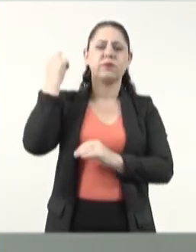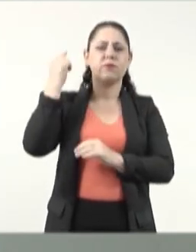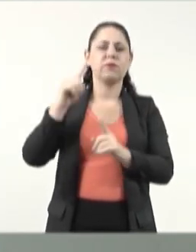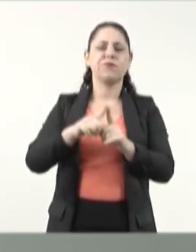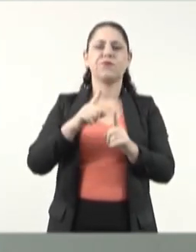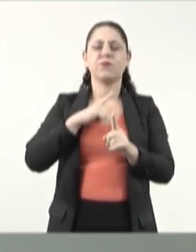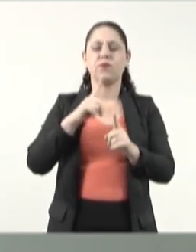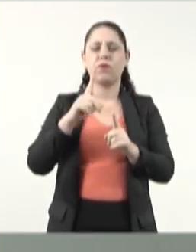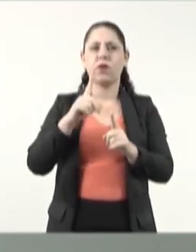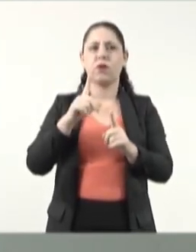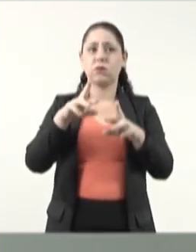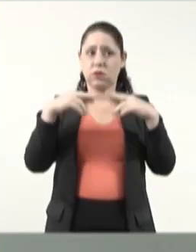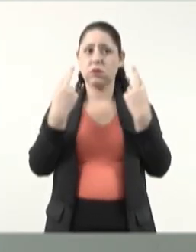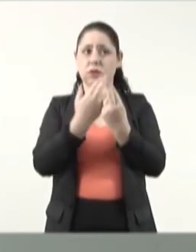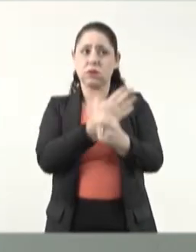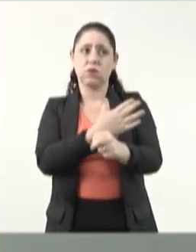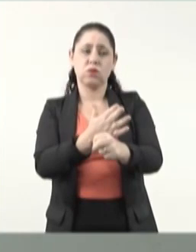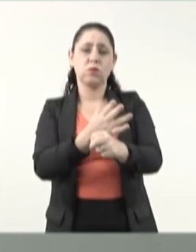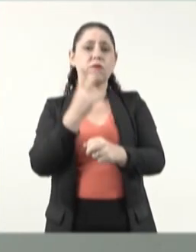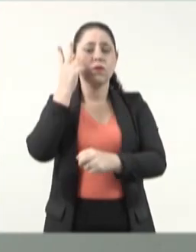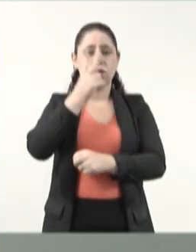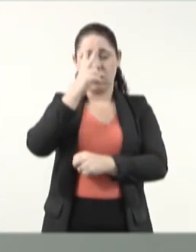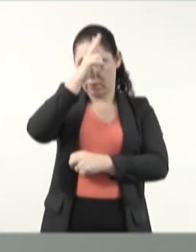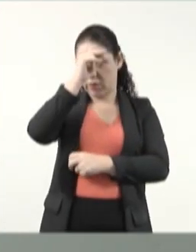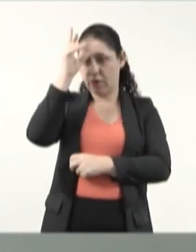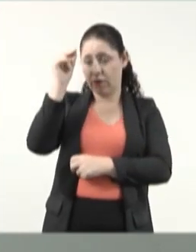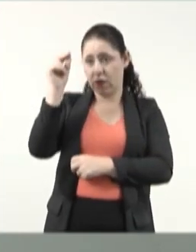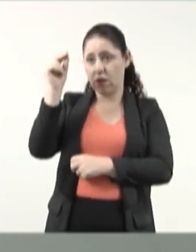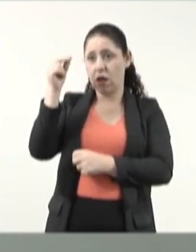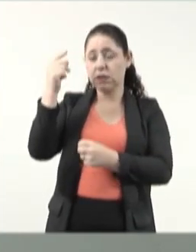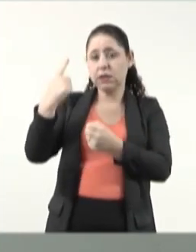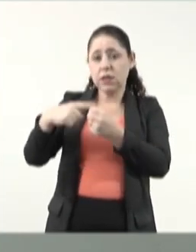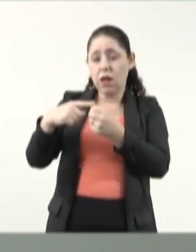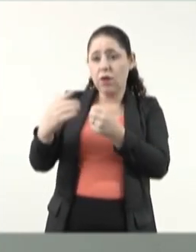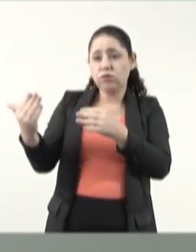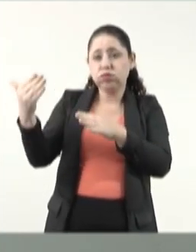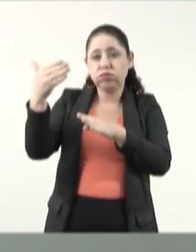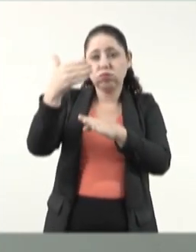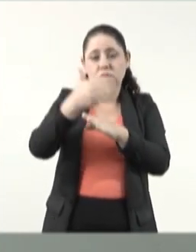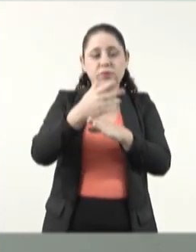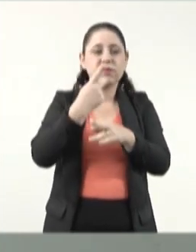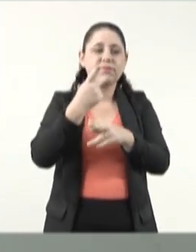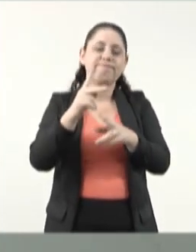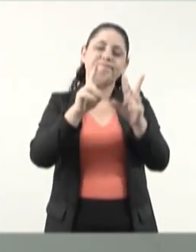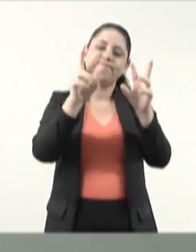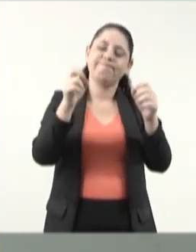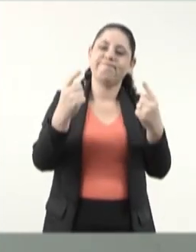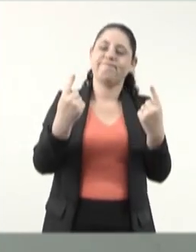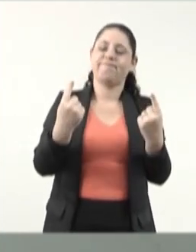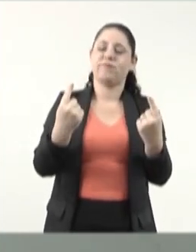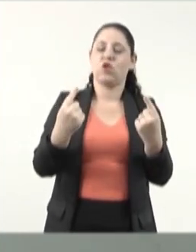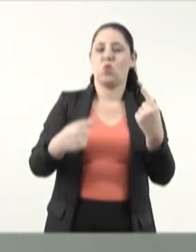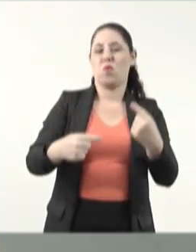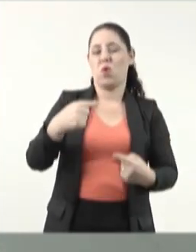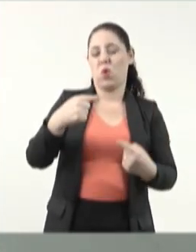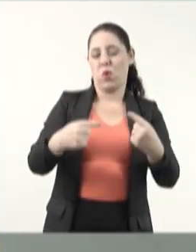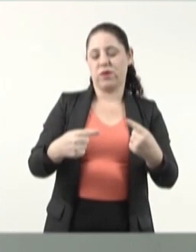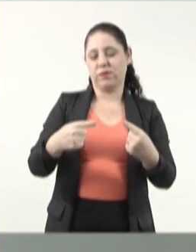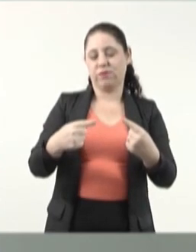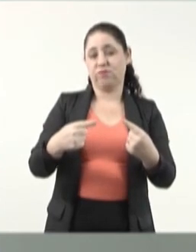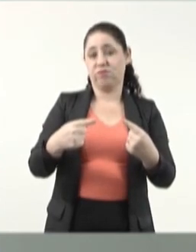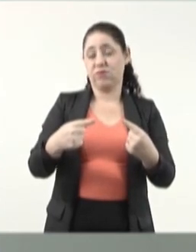também uma situação parecida, vereadoras e uma prefeita do interior do estado também vieram aqui a Lemes, infelizmente para tratar do mesmo assunto, violência política de